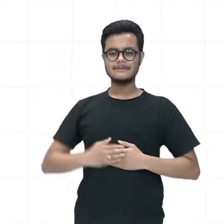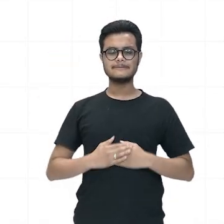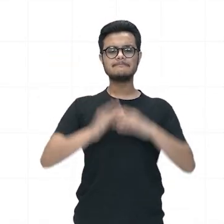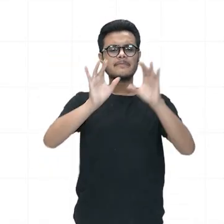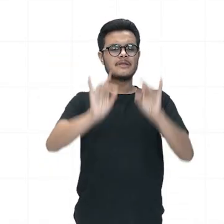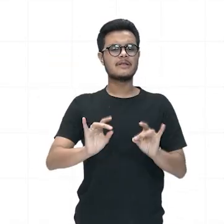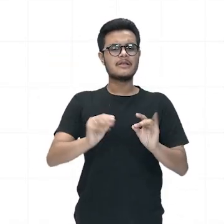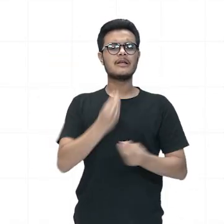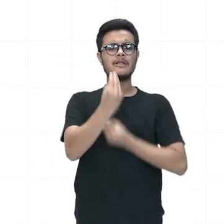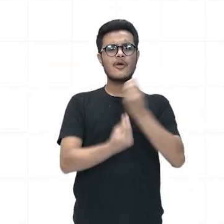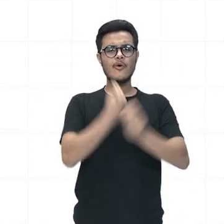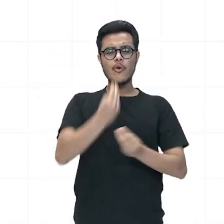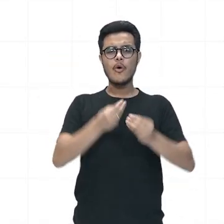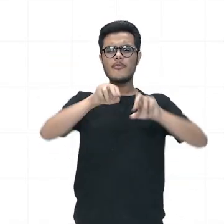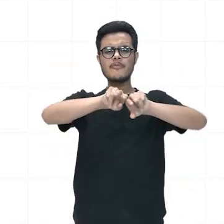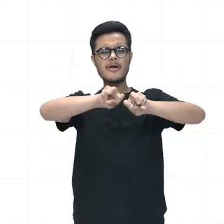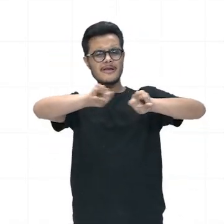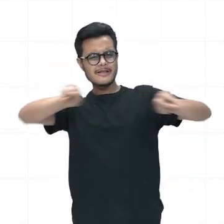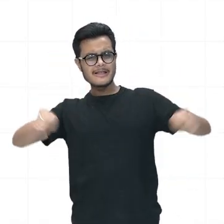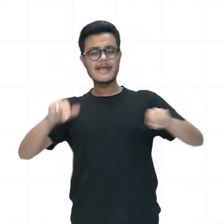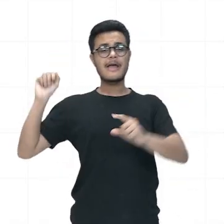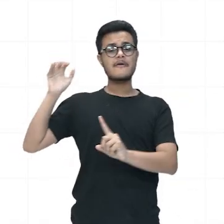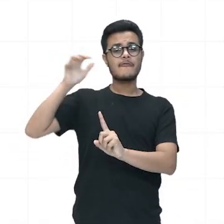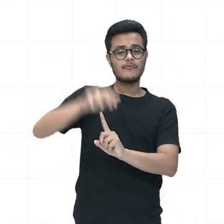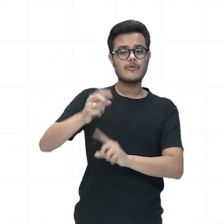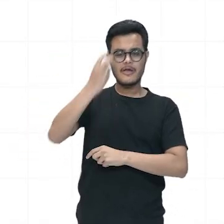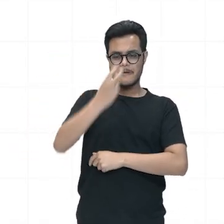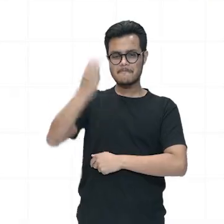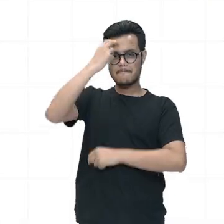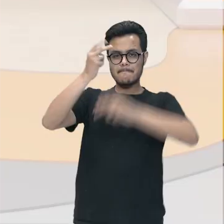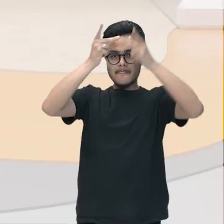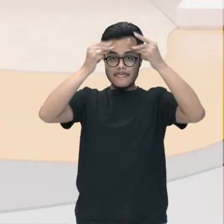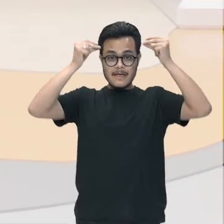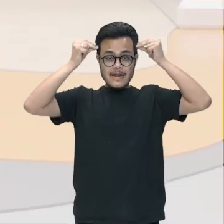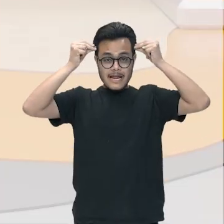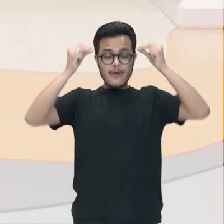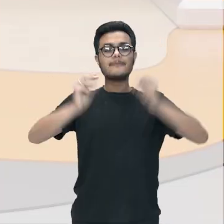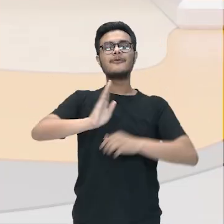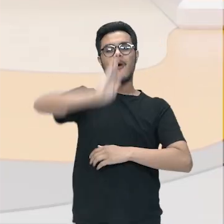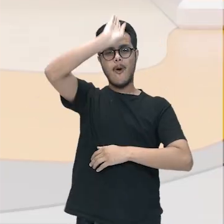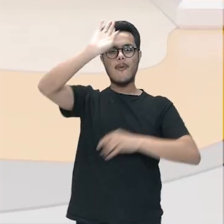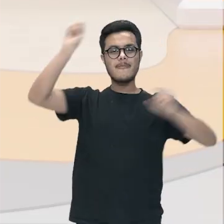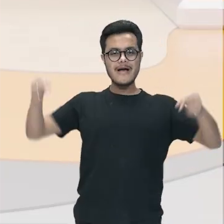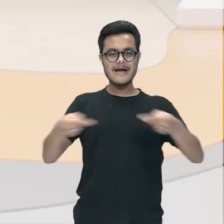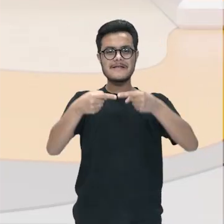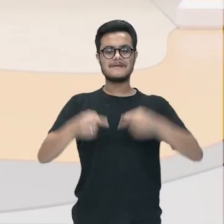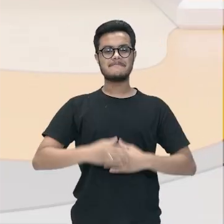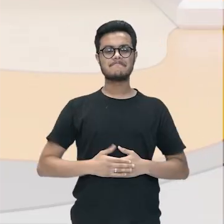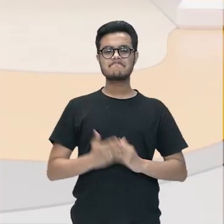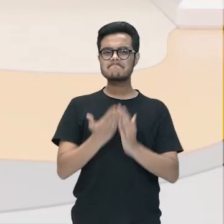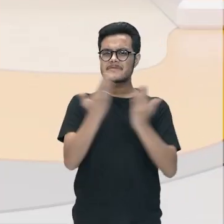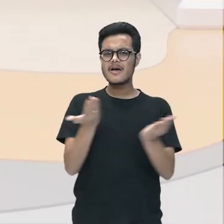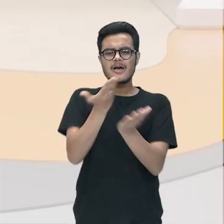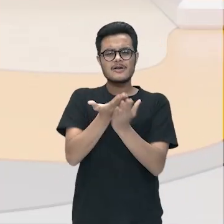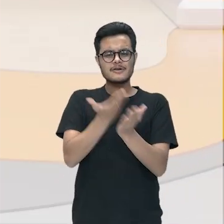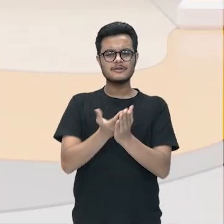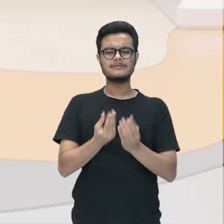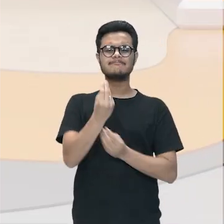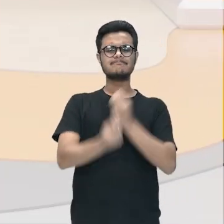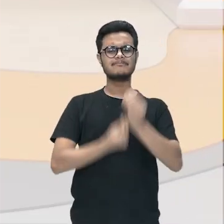de antiguidade clássica, o legado cultural greco-romano. Vamos desvendar, então, um pouco